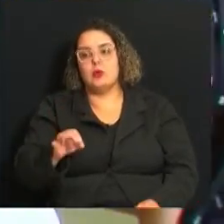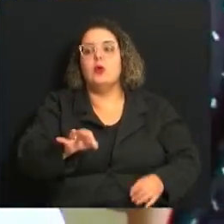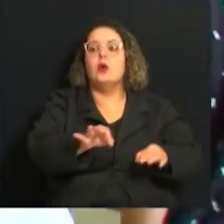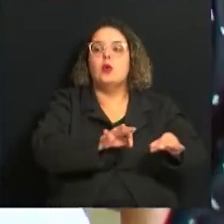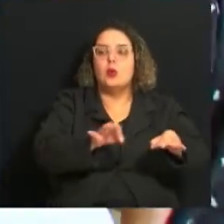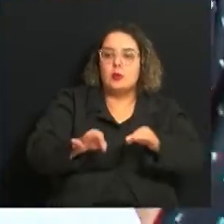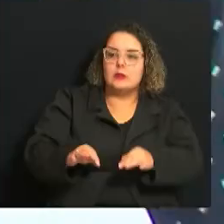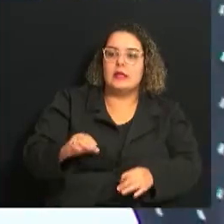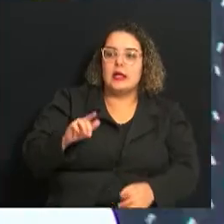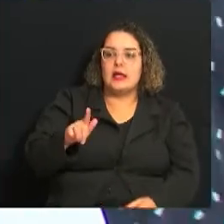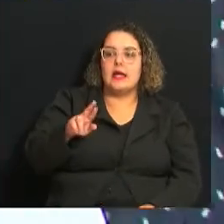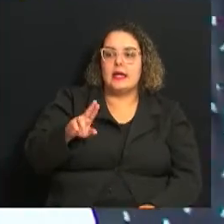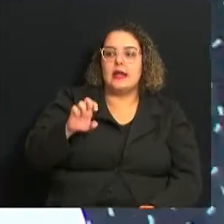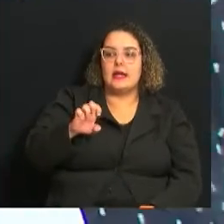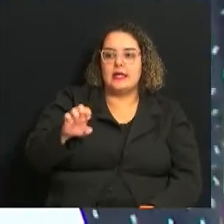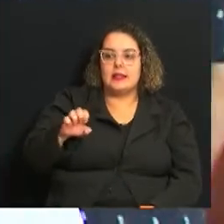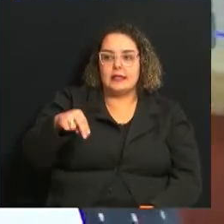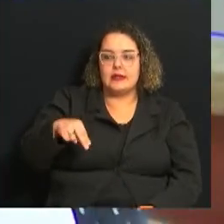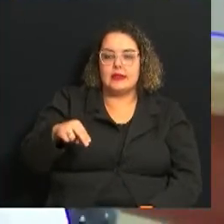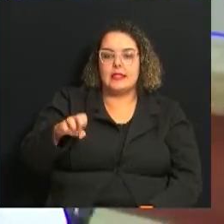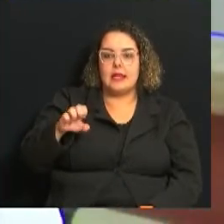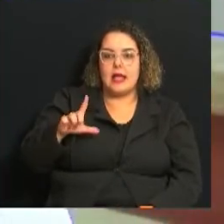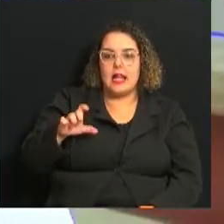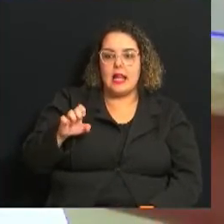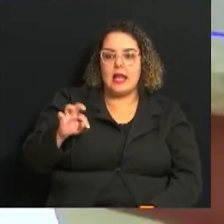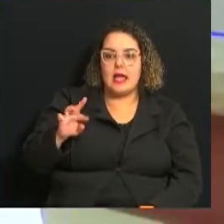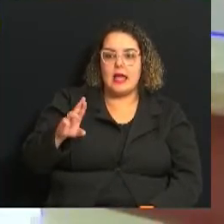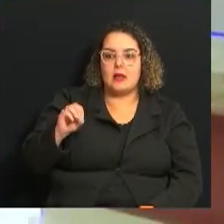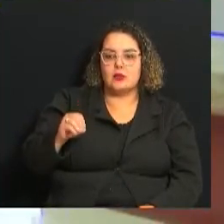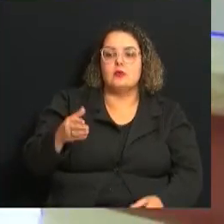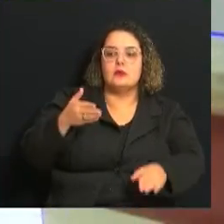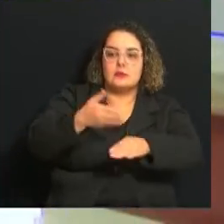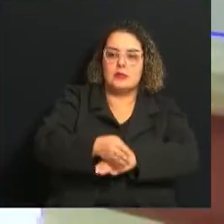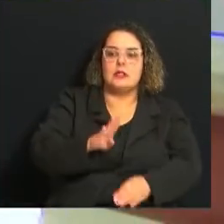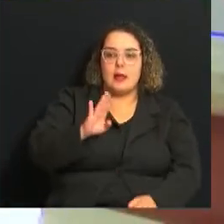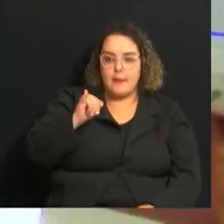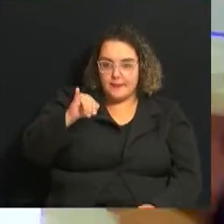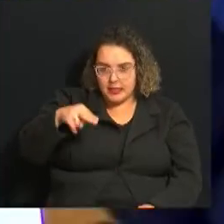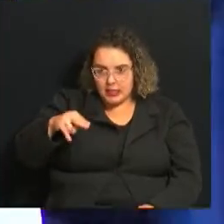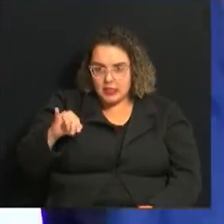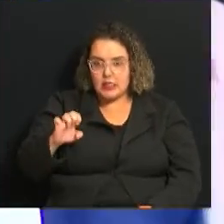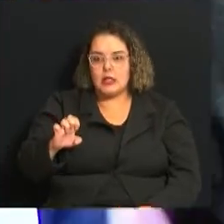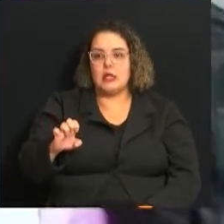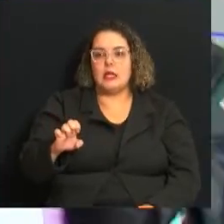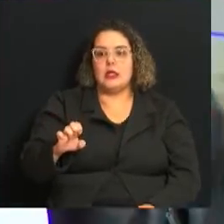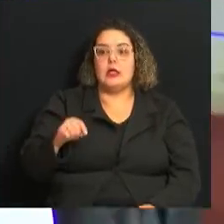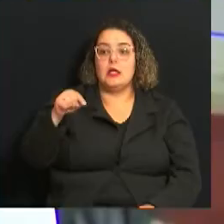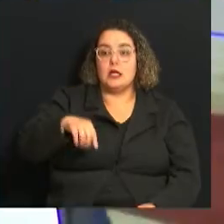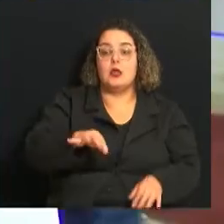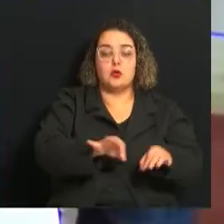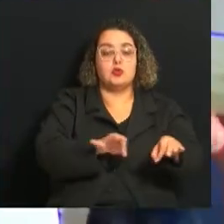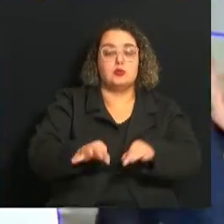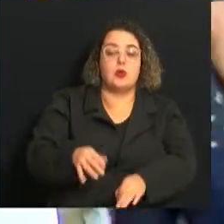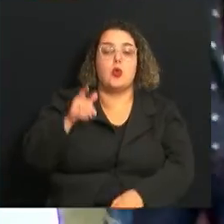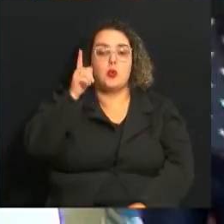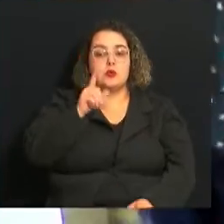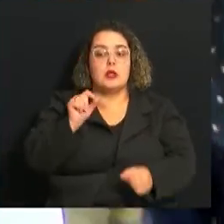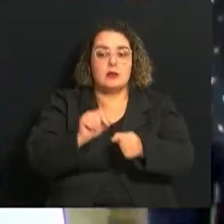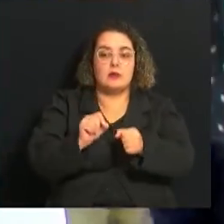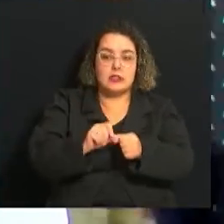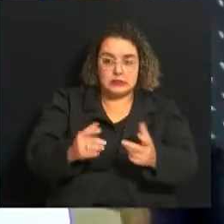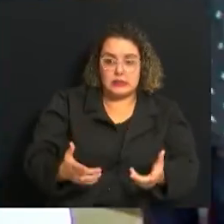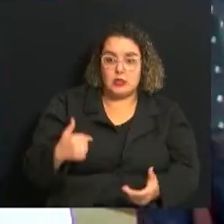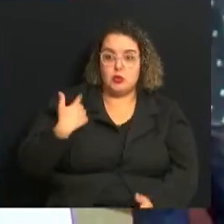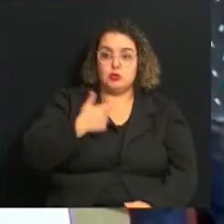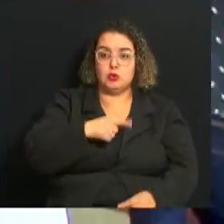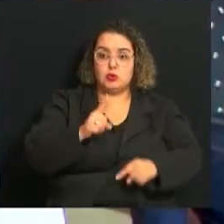Electron, que faz parte da ABINE, e aí o programa da Green Electron, a gente consegue fazer com que o nosso